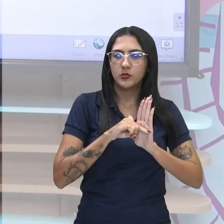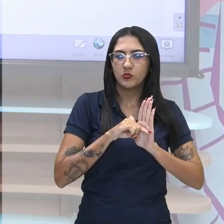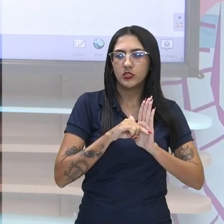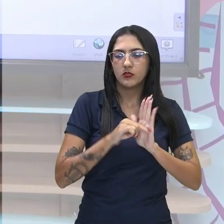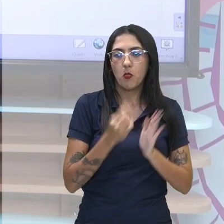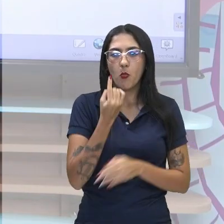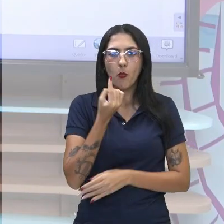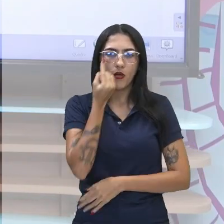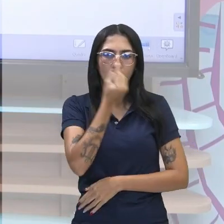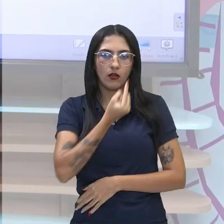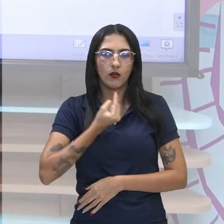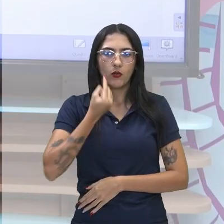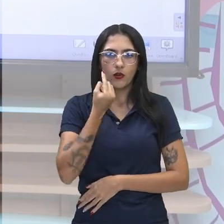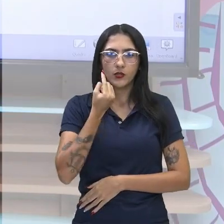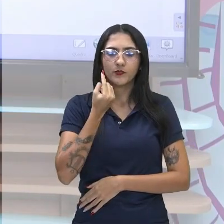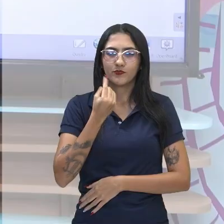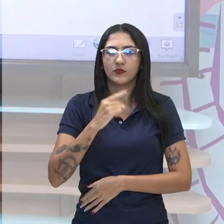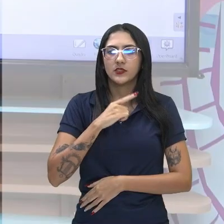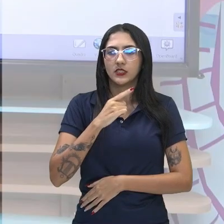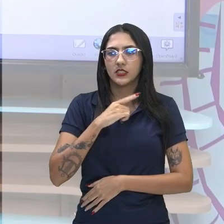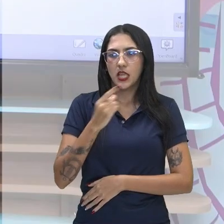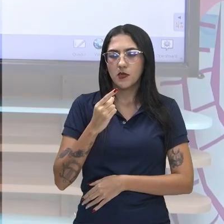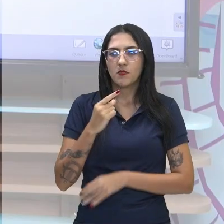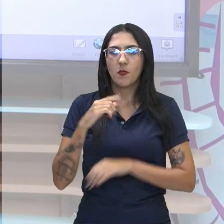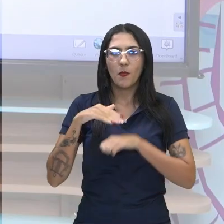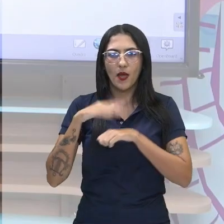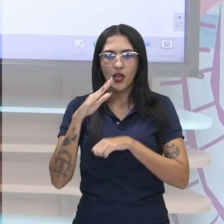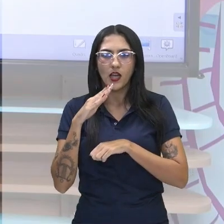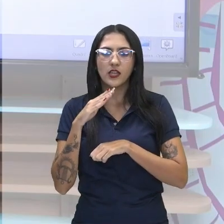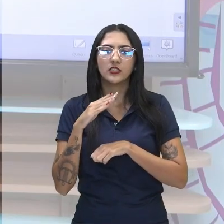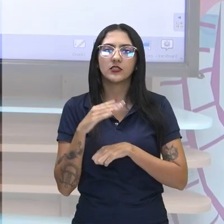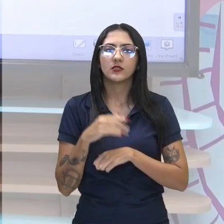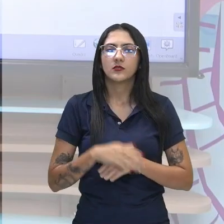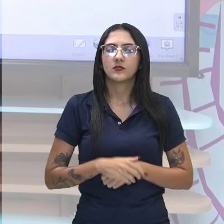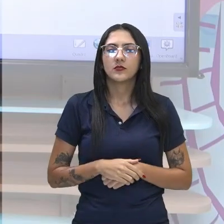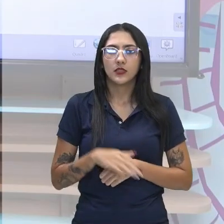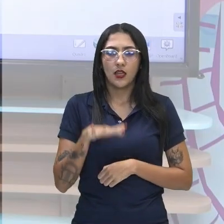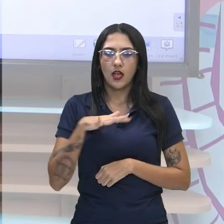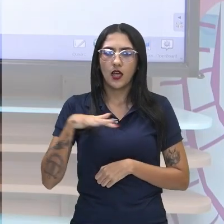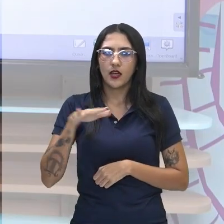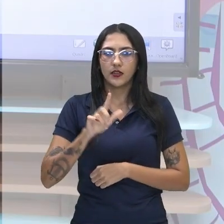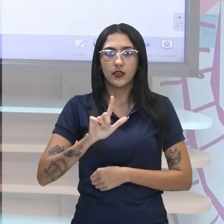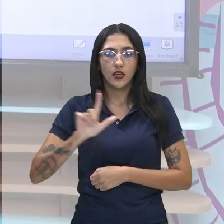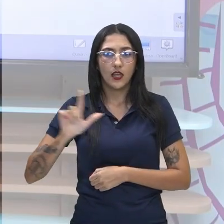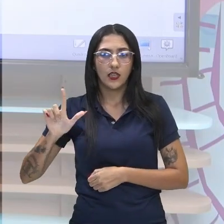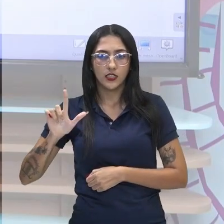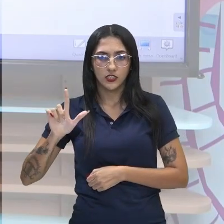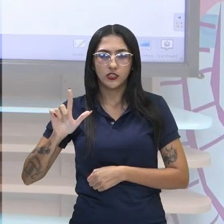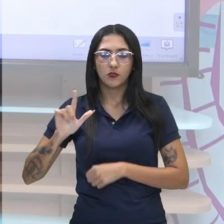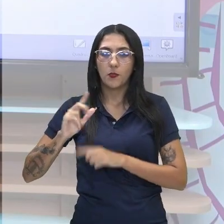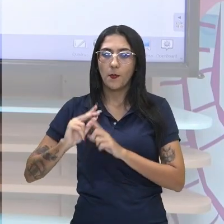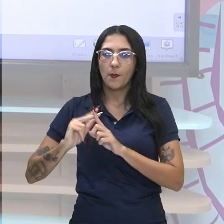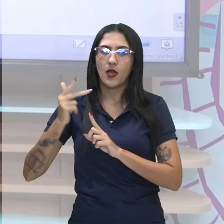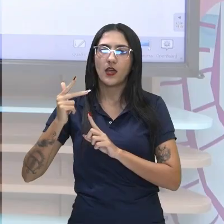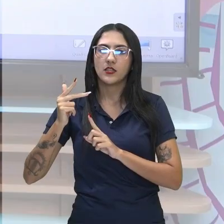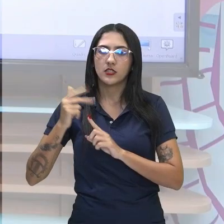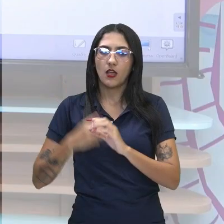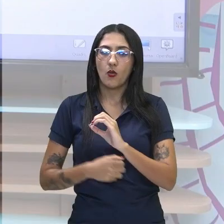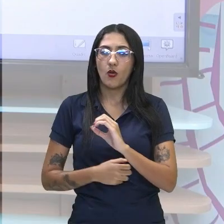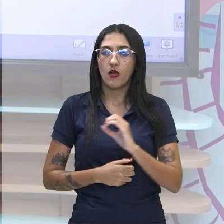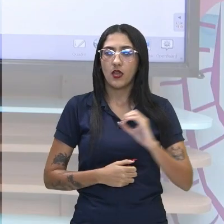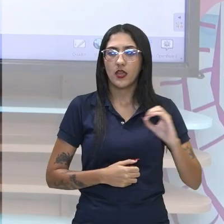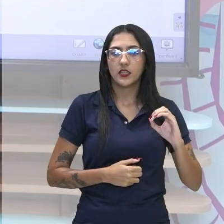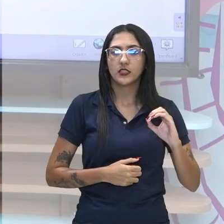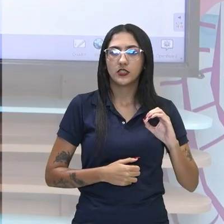ter ali as horas adiantadas, né, para o lado leste, e para o lado oeste eu terei ali as